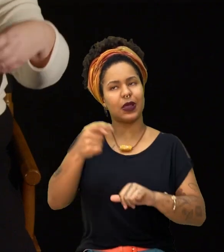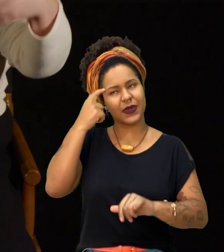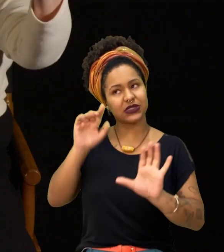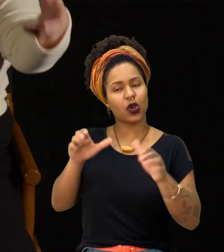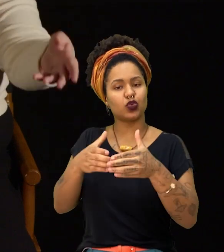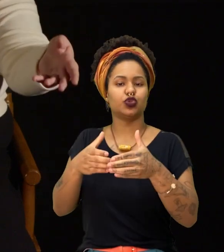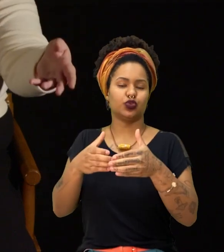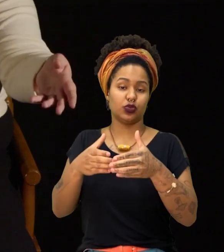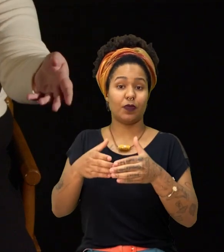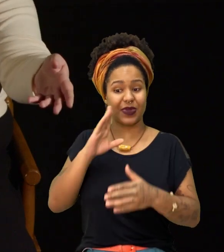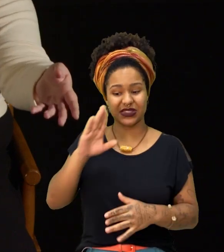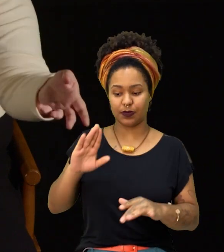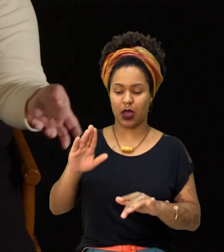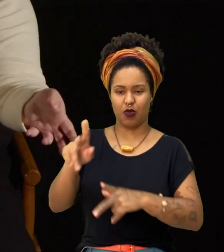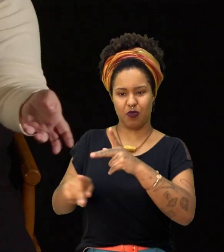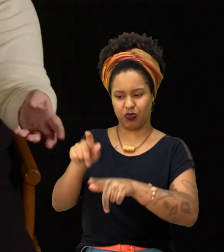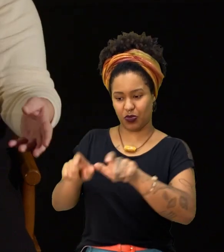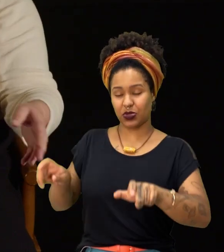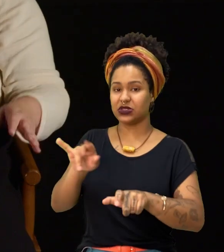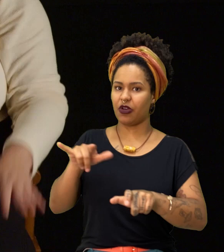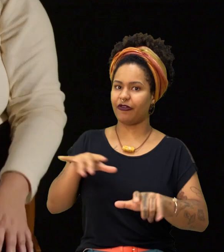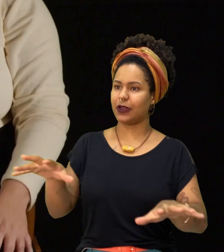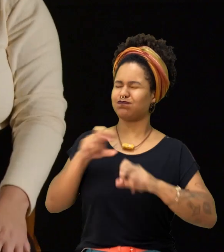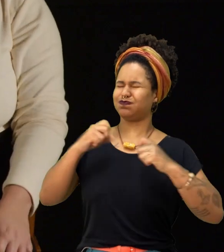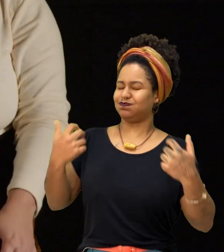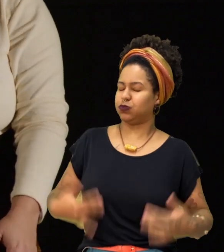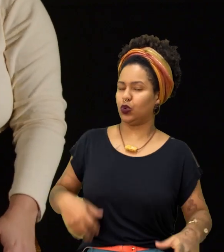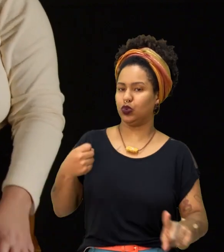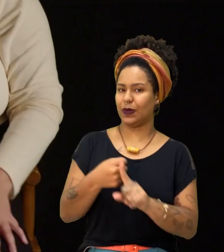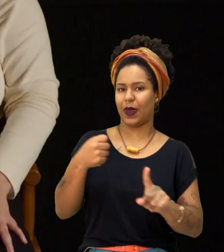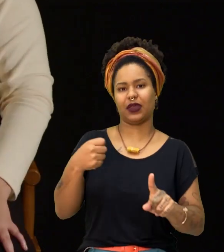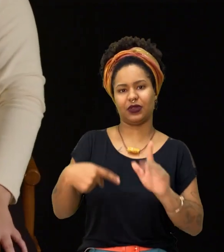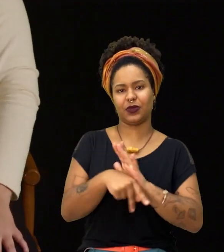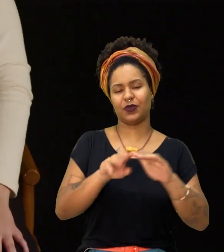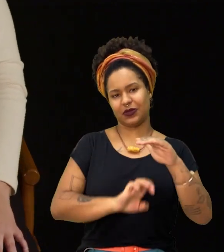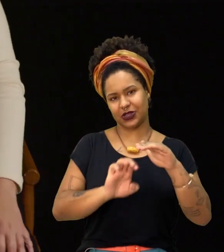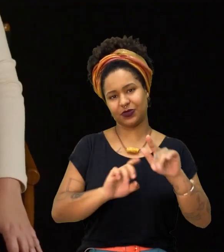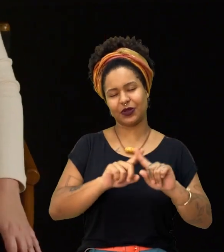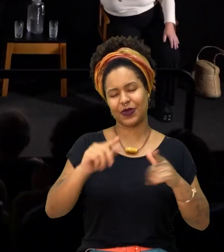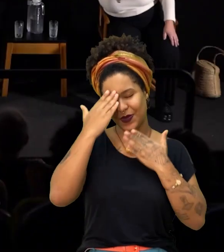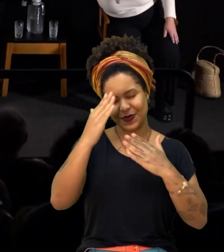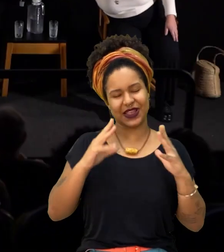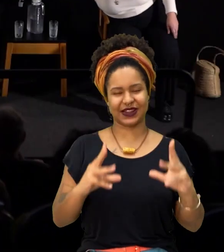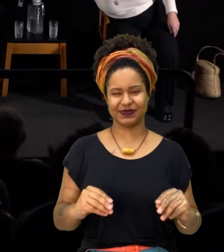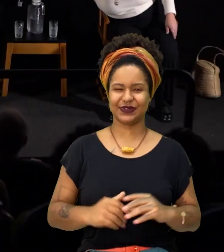essas populações que vão ser afetadas por esses empreendimentos. No mais, muito obrigada por tudo aí.